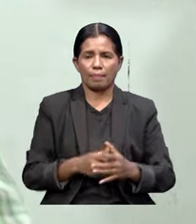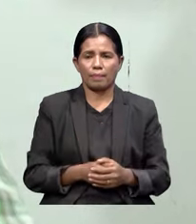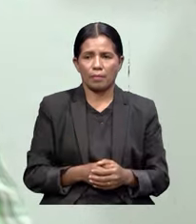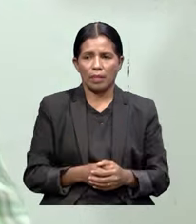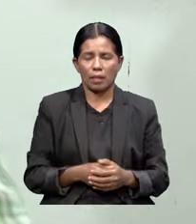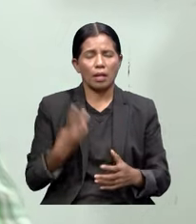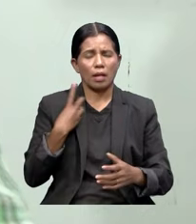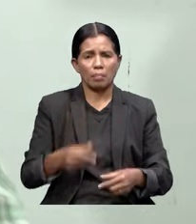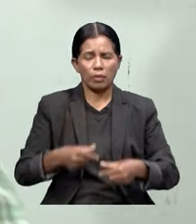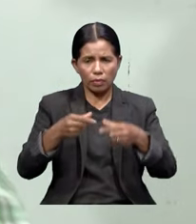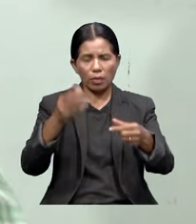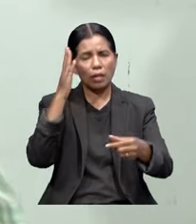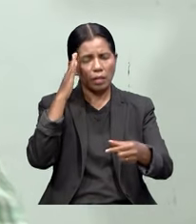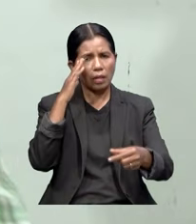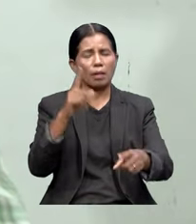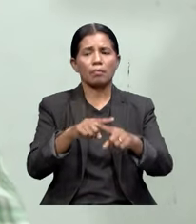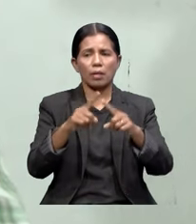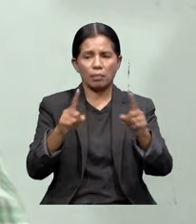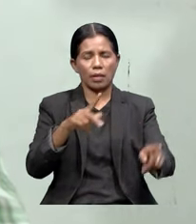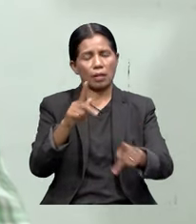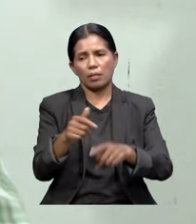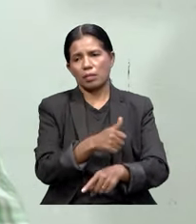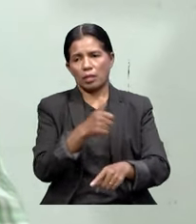an po hatene mai be ye okun balo